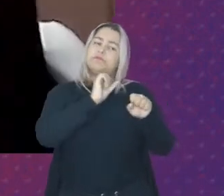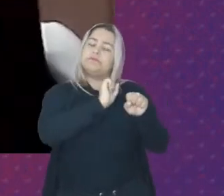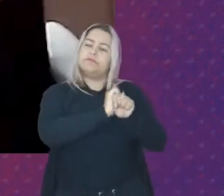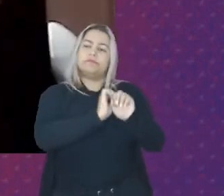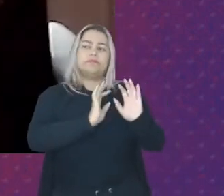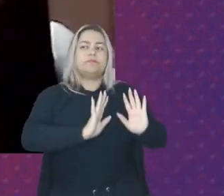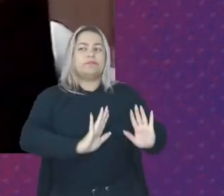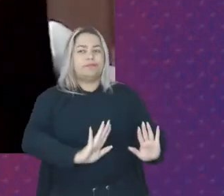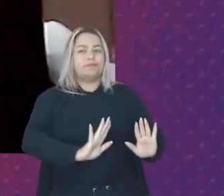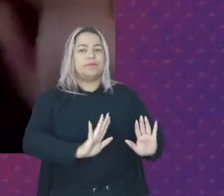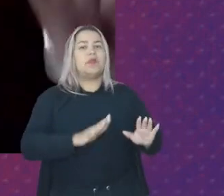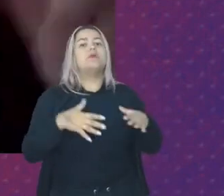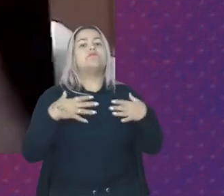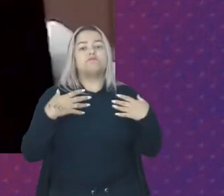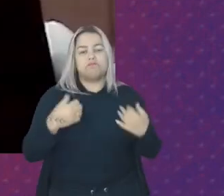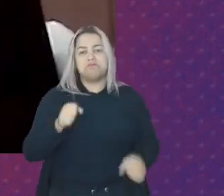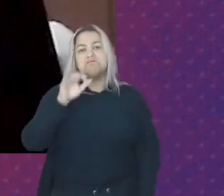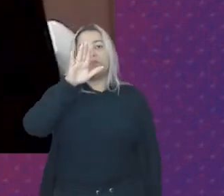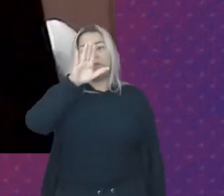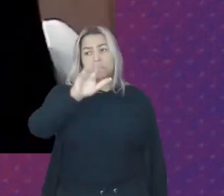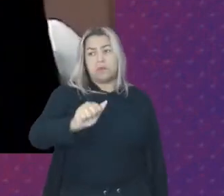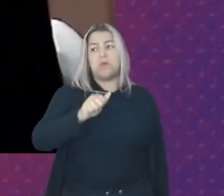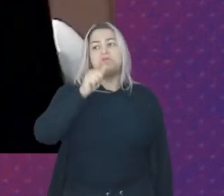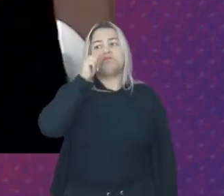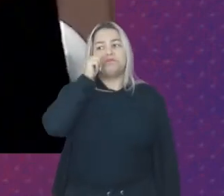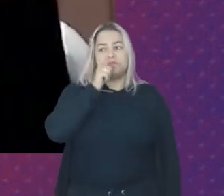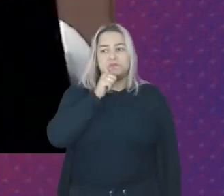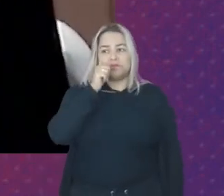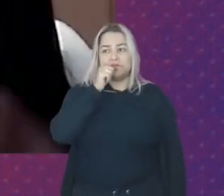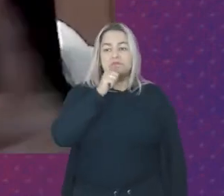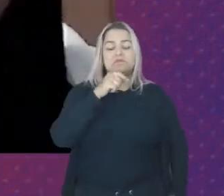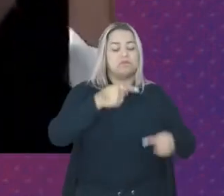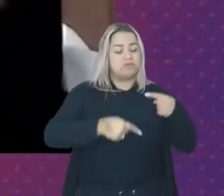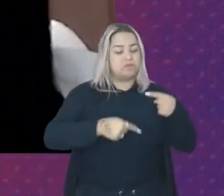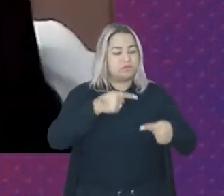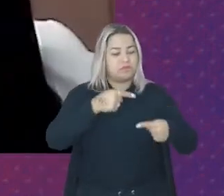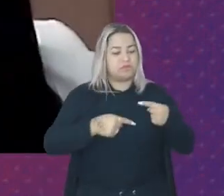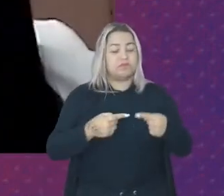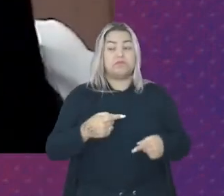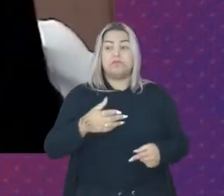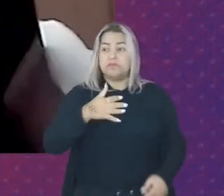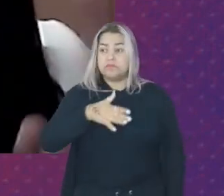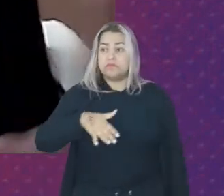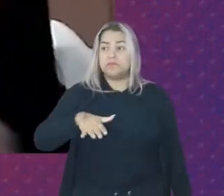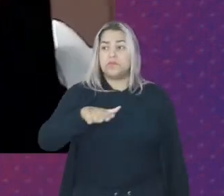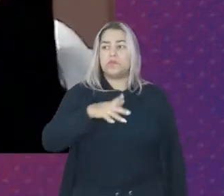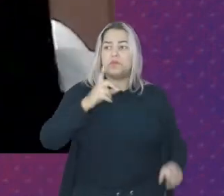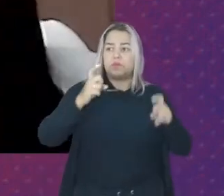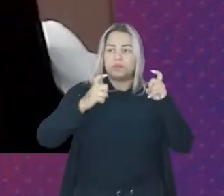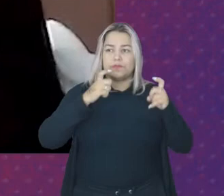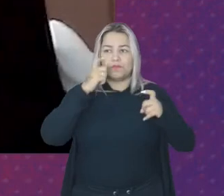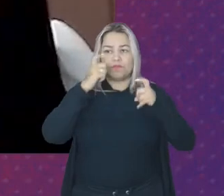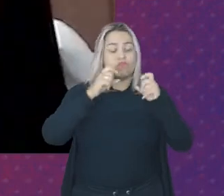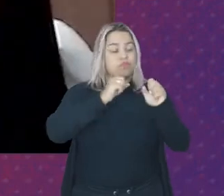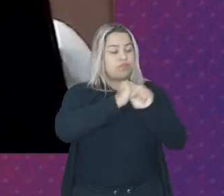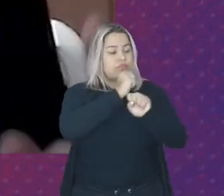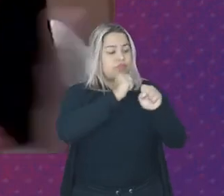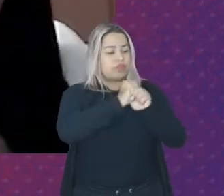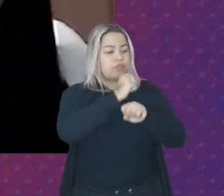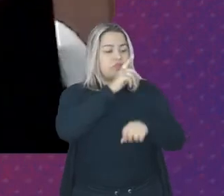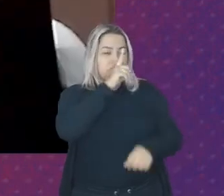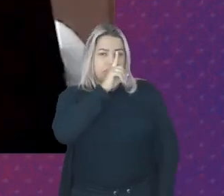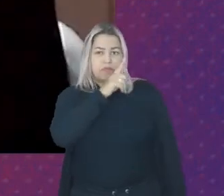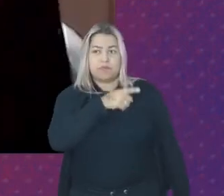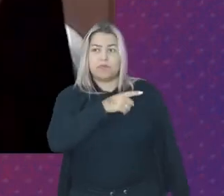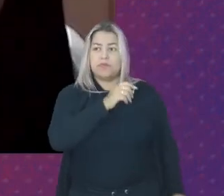opa, vamos chamar ali a fulana para fazer essa discussão com a gente, porque ela é muito preocupada com isso, ela construiu